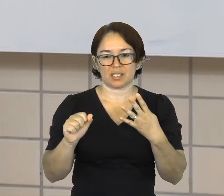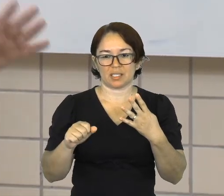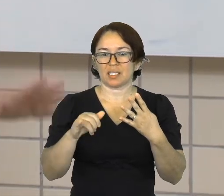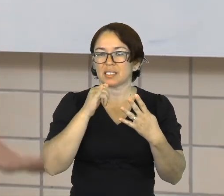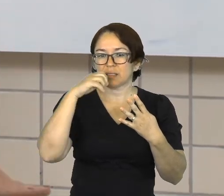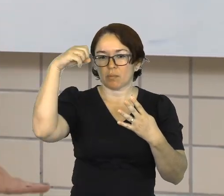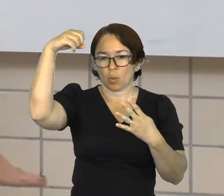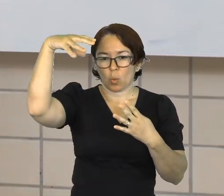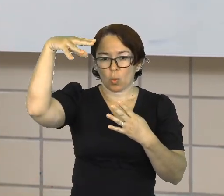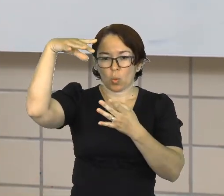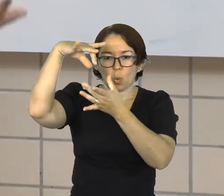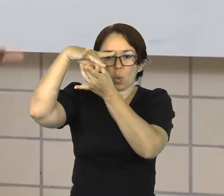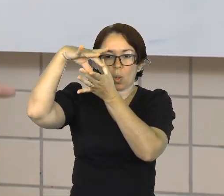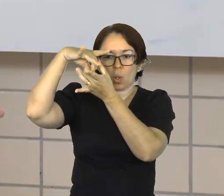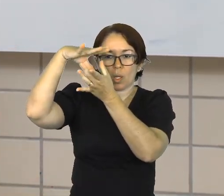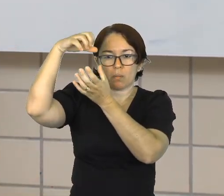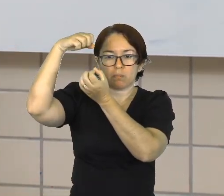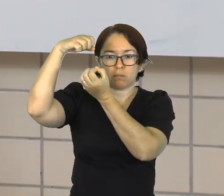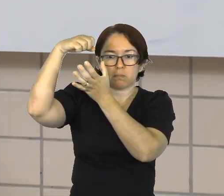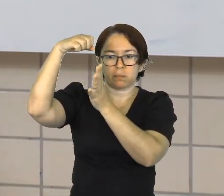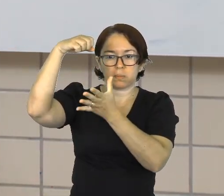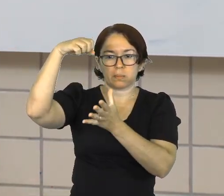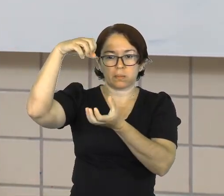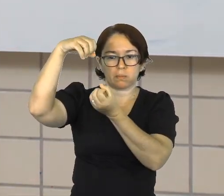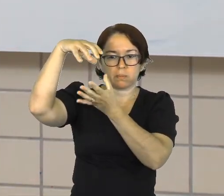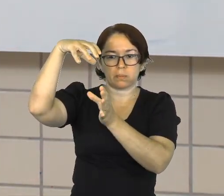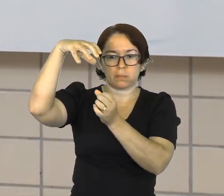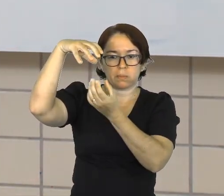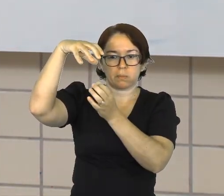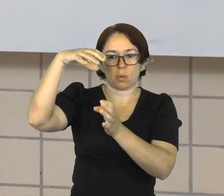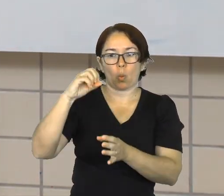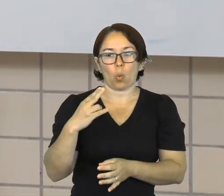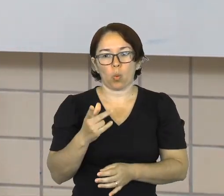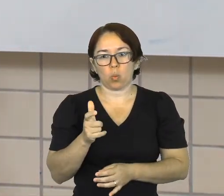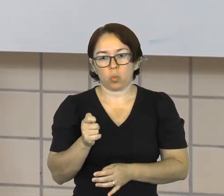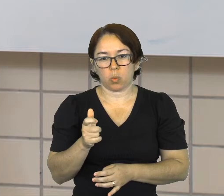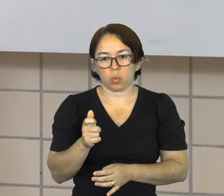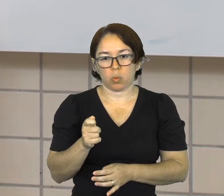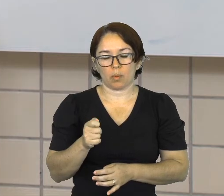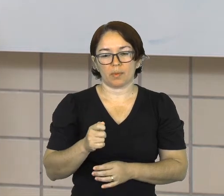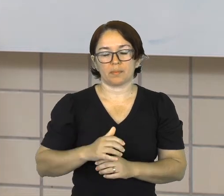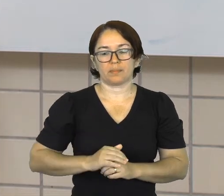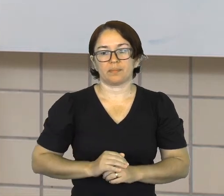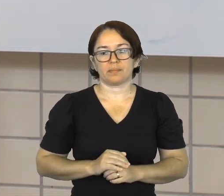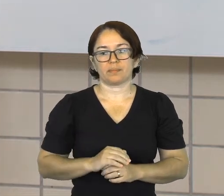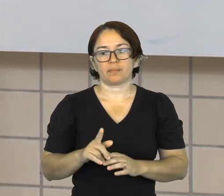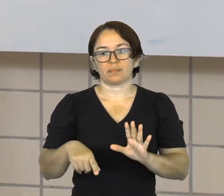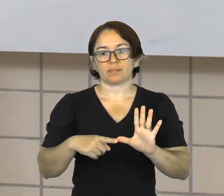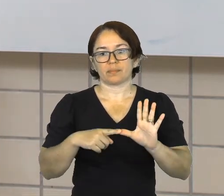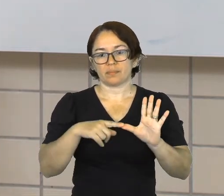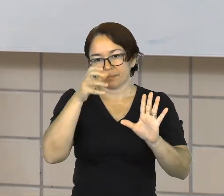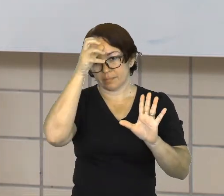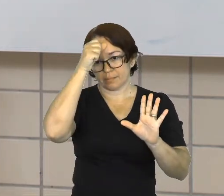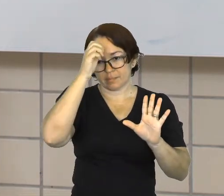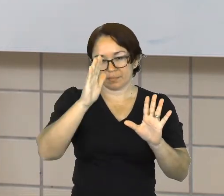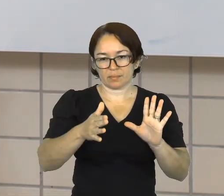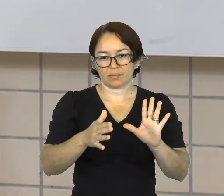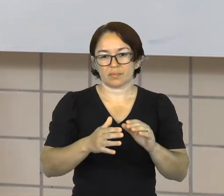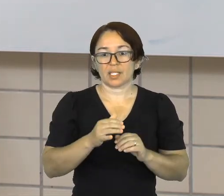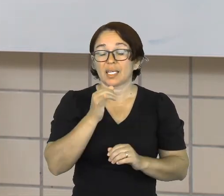fazer a sua oscilação, que eu dei o exemplo da luz, do infravermelho, né, e do ultravioleta. E a gente viu também as